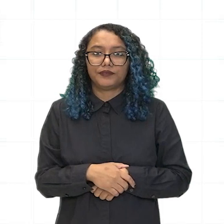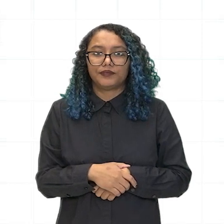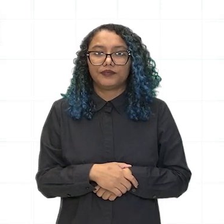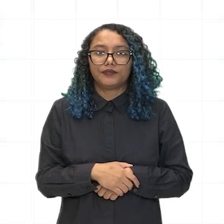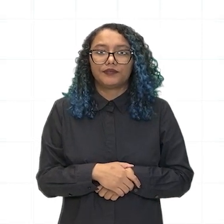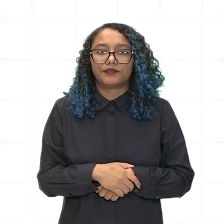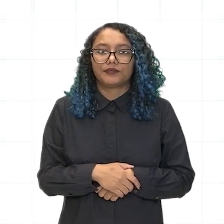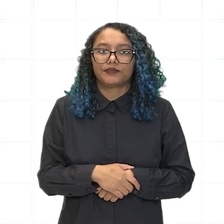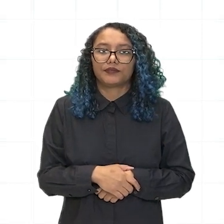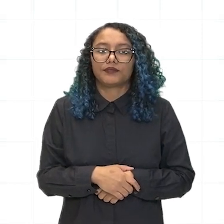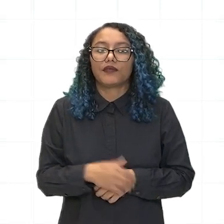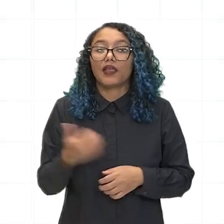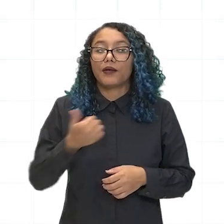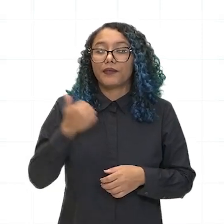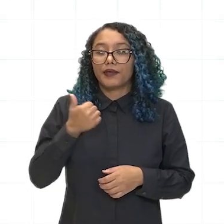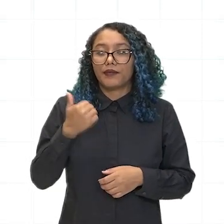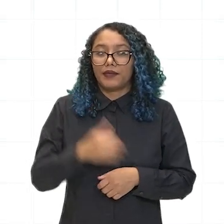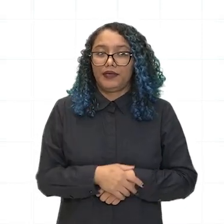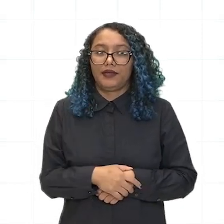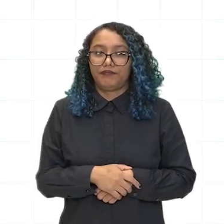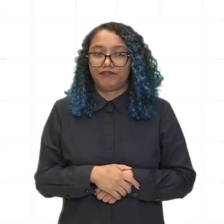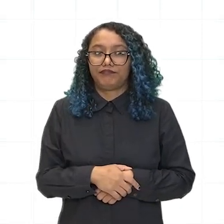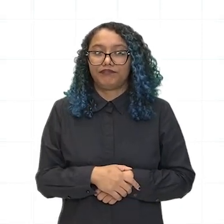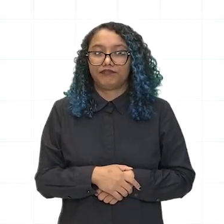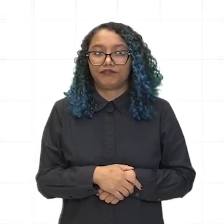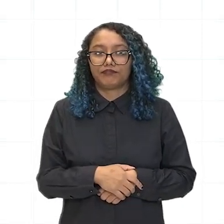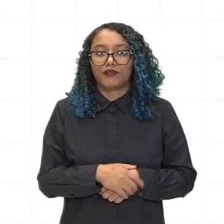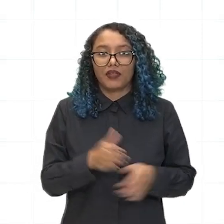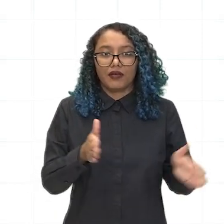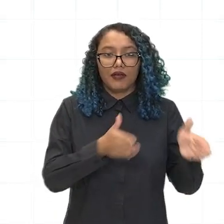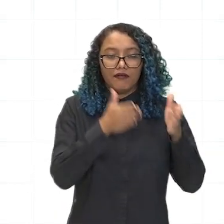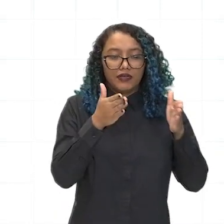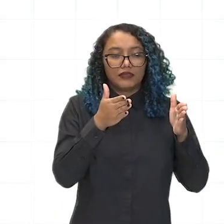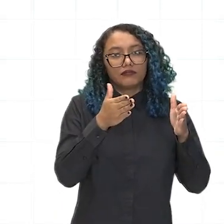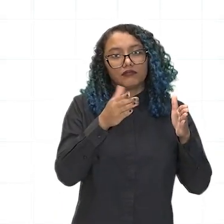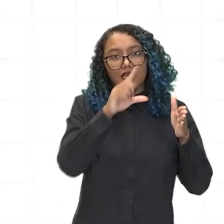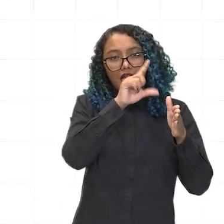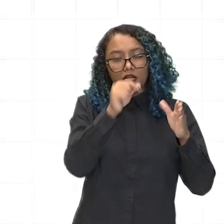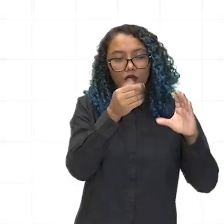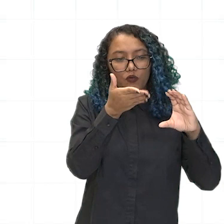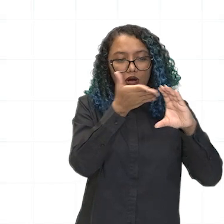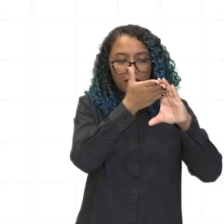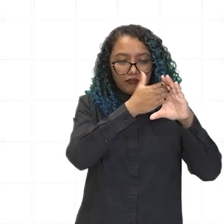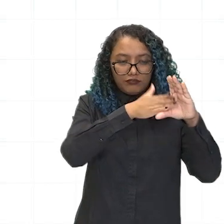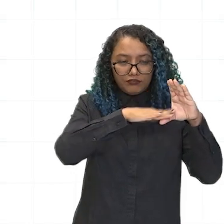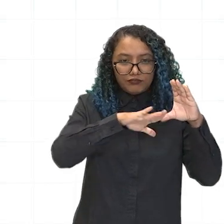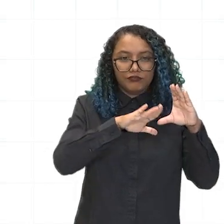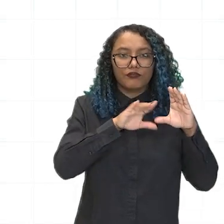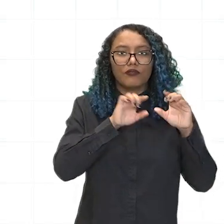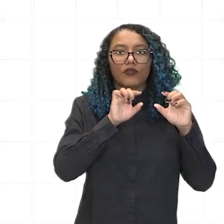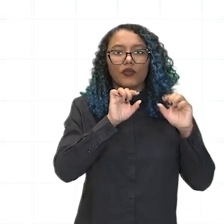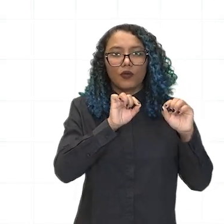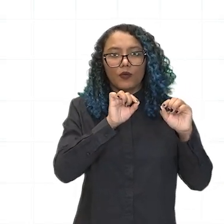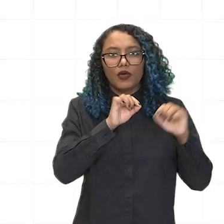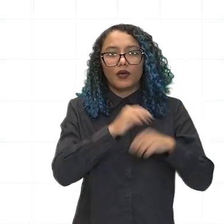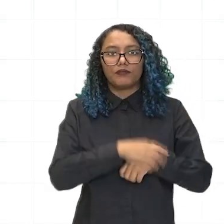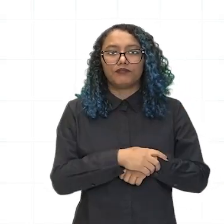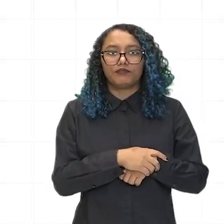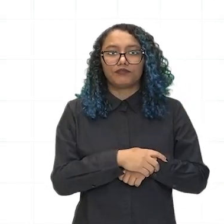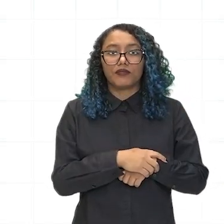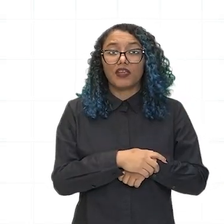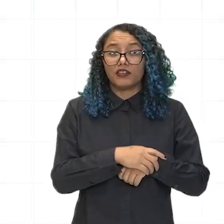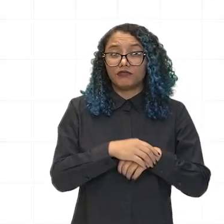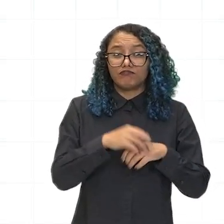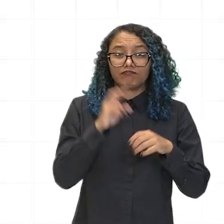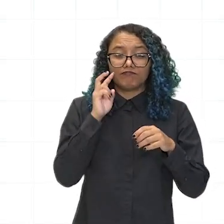a lua nova. Então, vamos ver aí sobre a lua crescente, uma vista parcial da